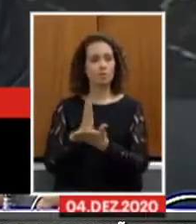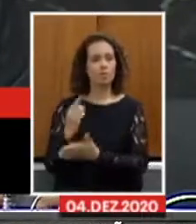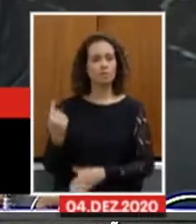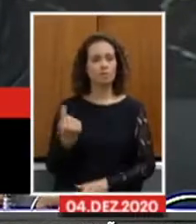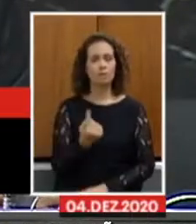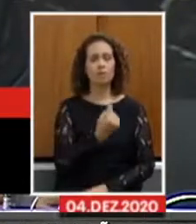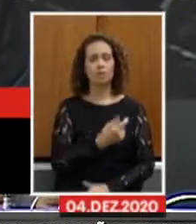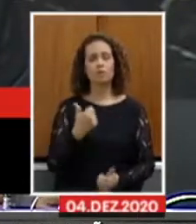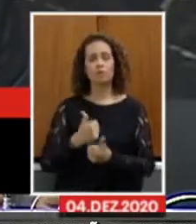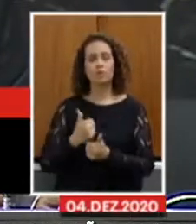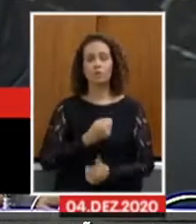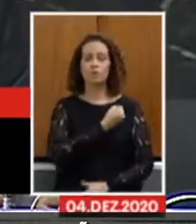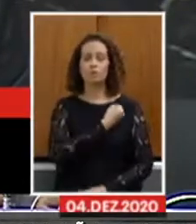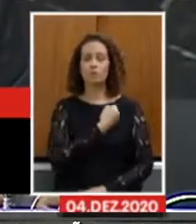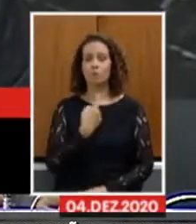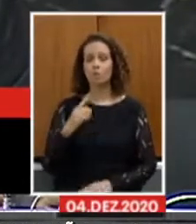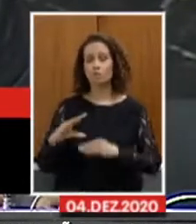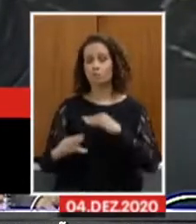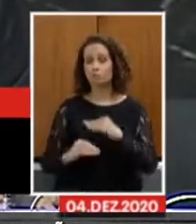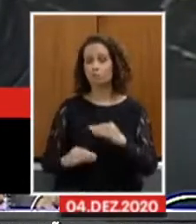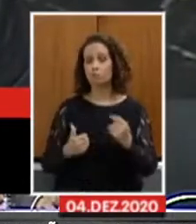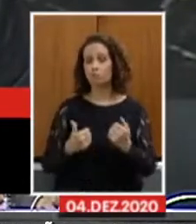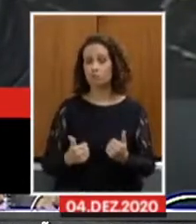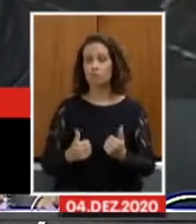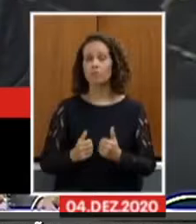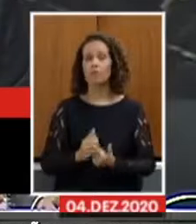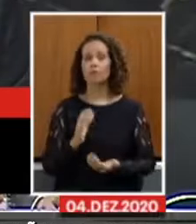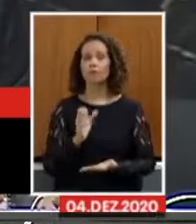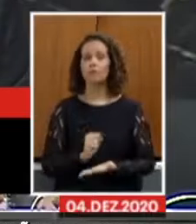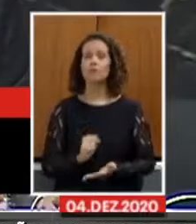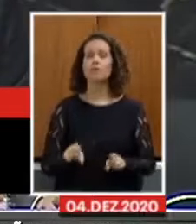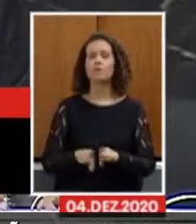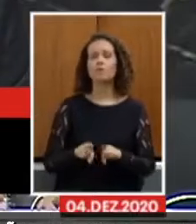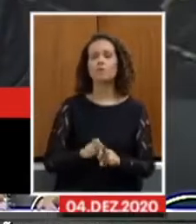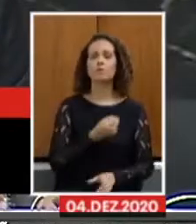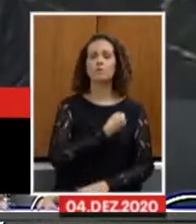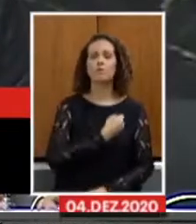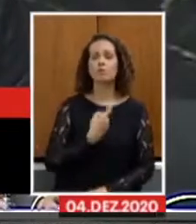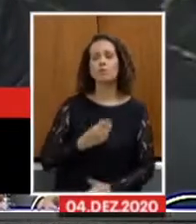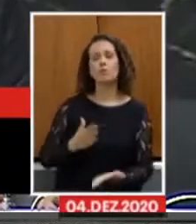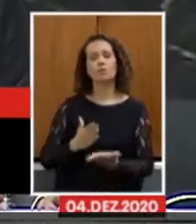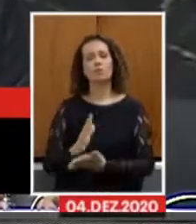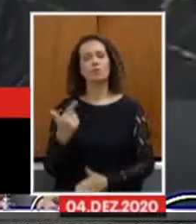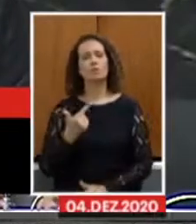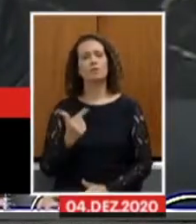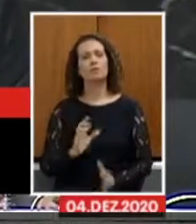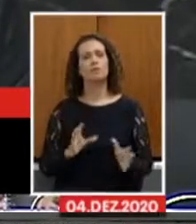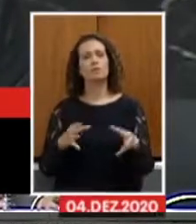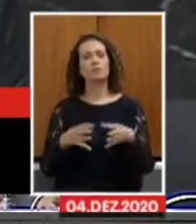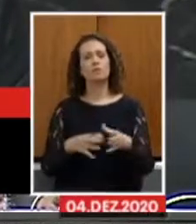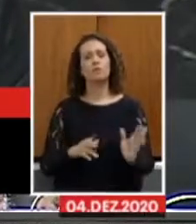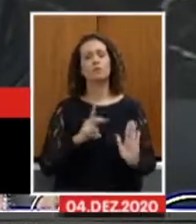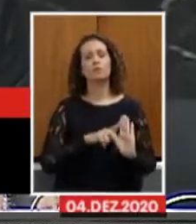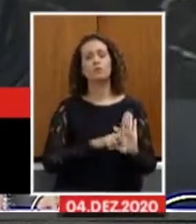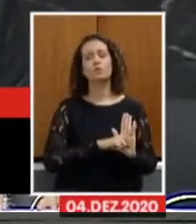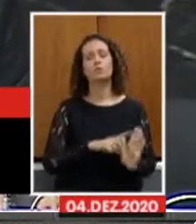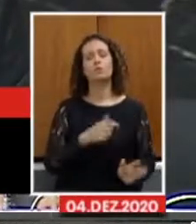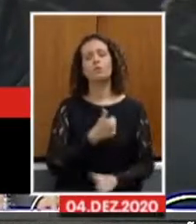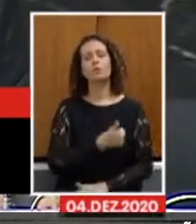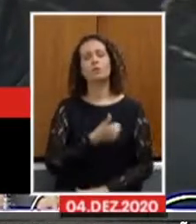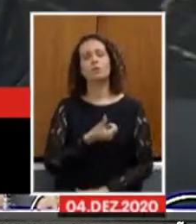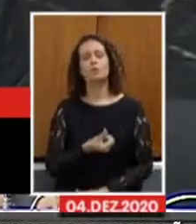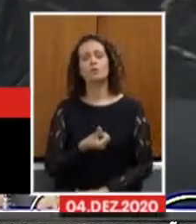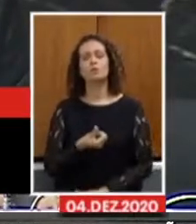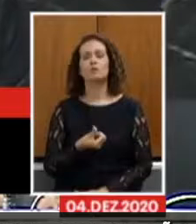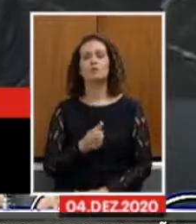o substitutivo número 1, salvo emenda, esse prejudicando a emenda número 1, ficando, portanto, aprovado em segundo turno o projeto de lei 1658-2015, na